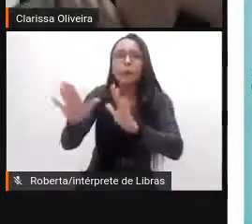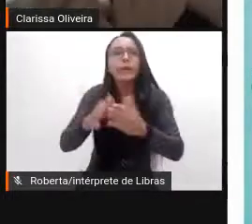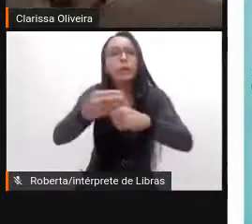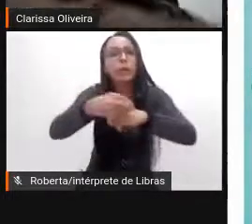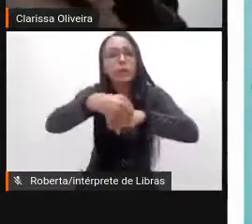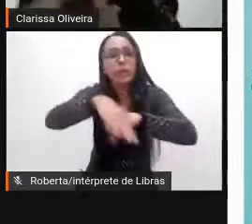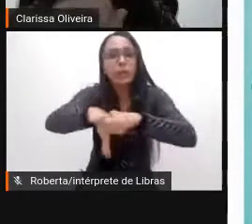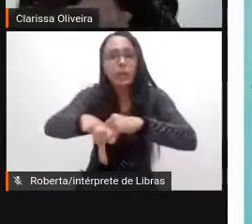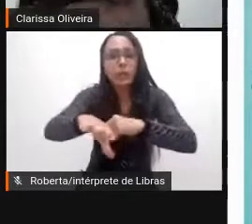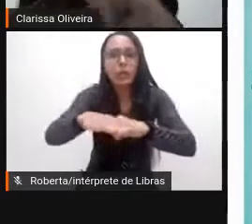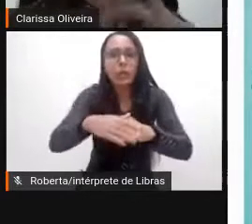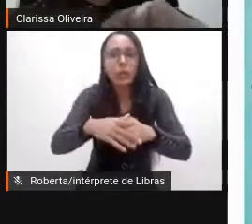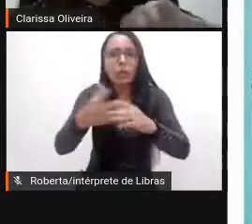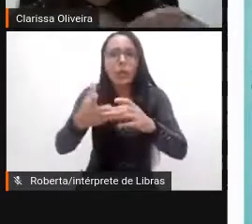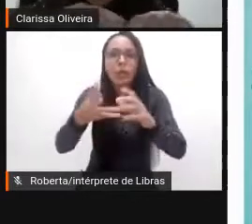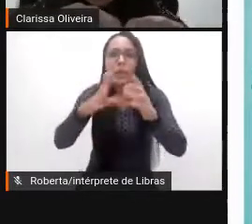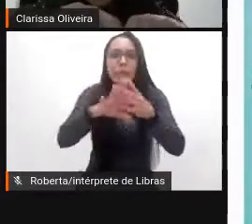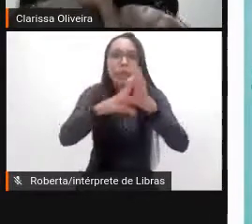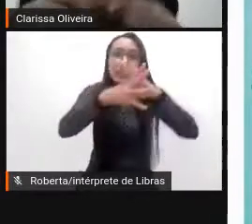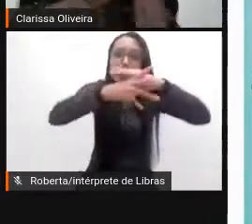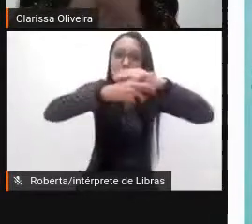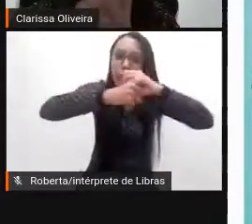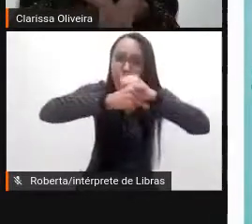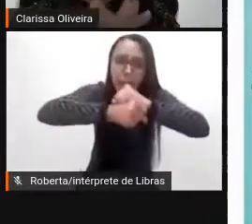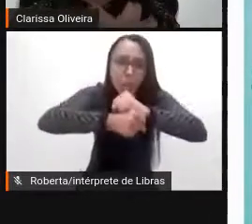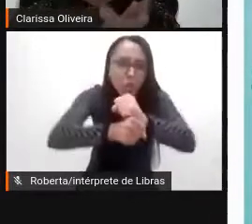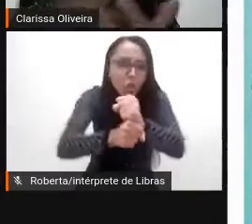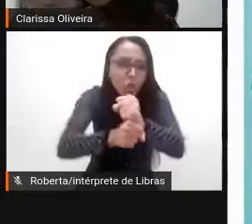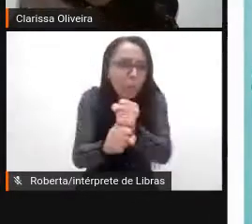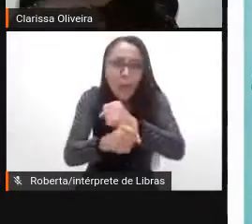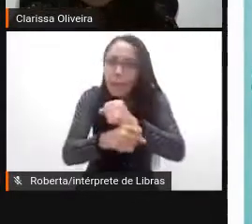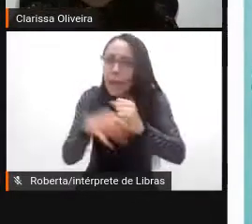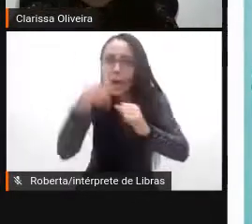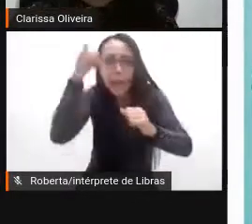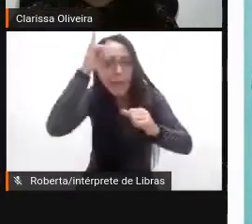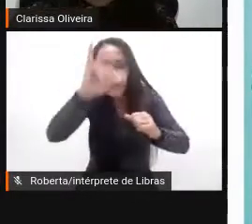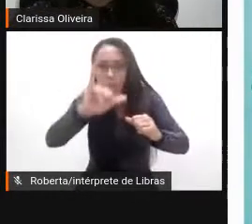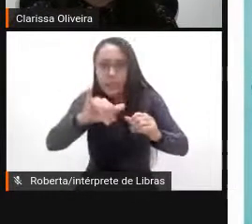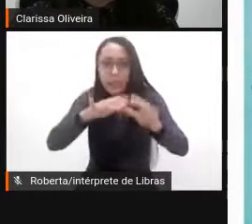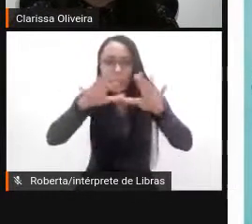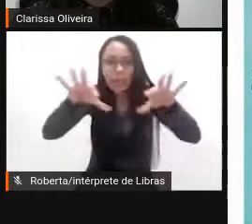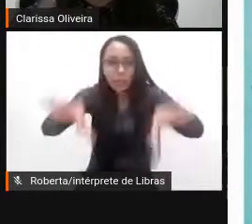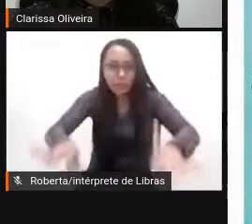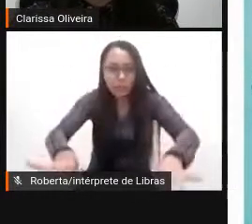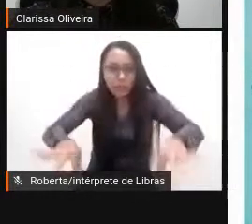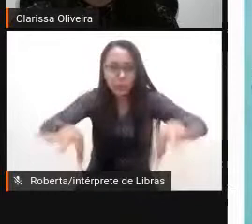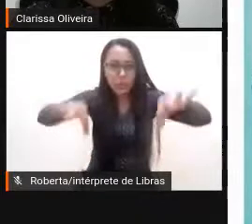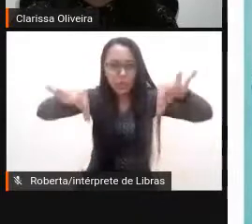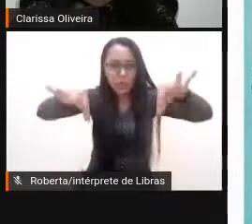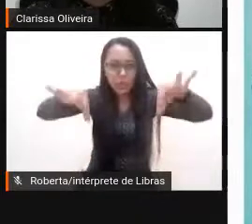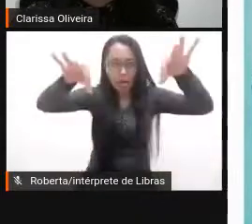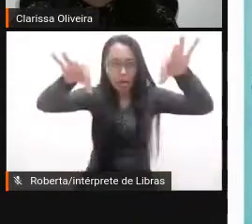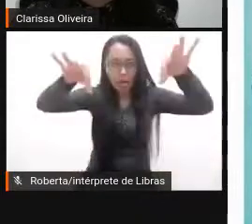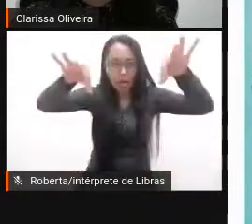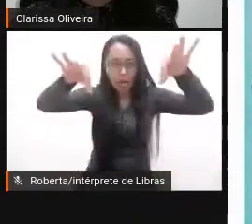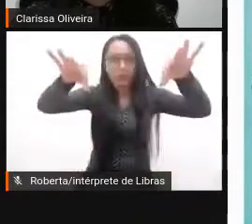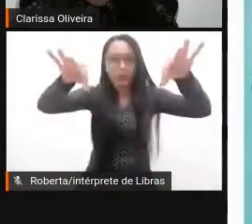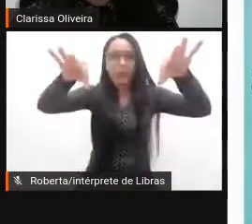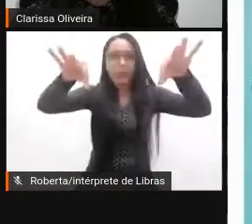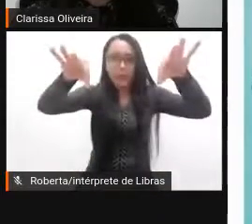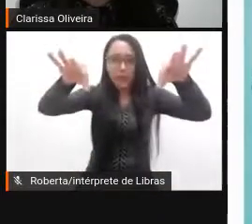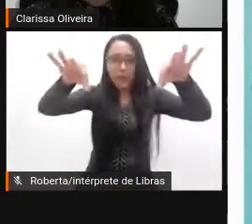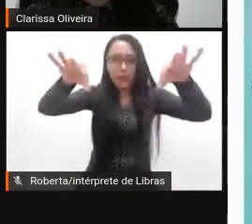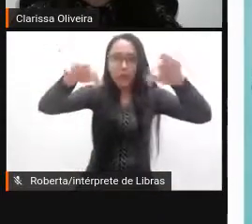não torça a sua máscara, evite torcer. Você vai tentar retirar aquela água, dando uns apertinhos